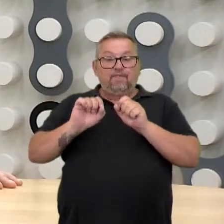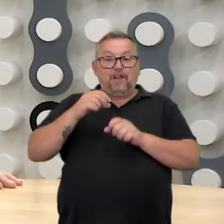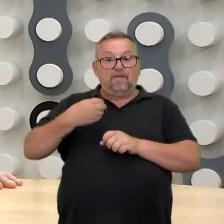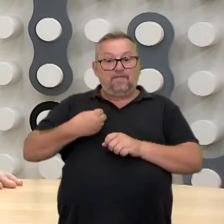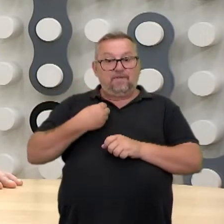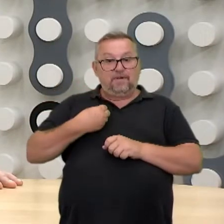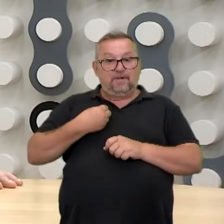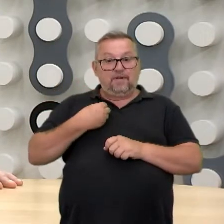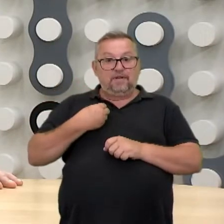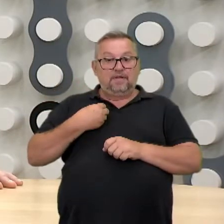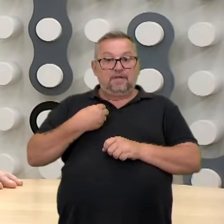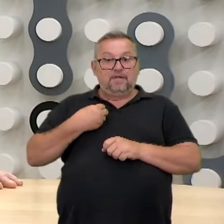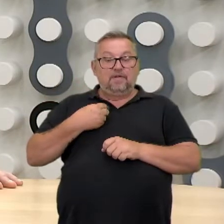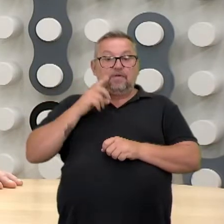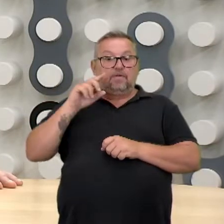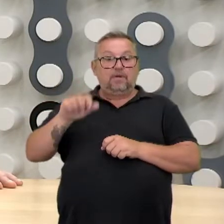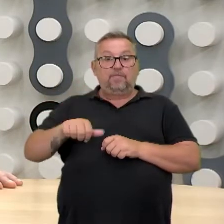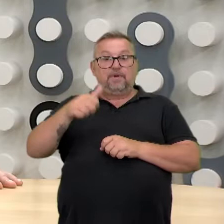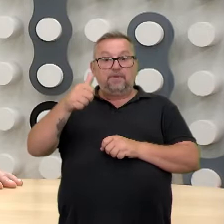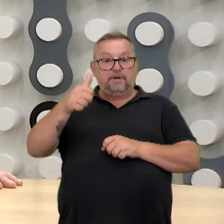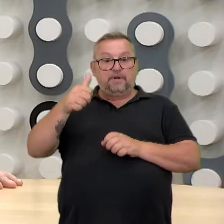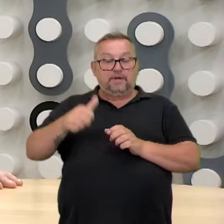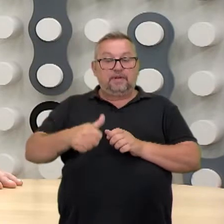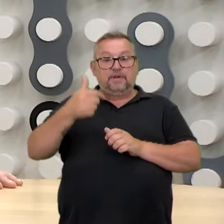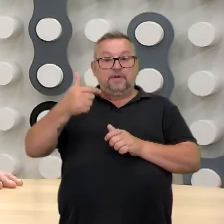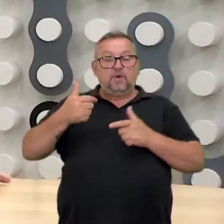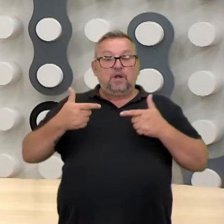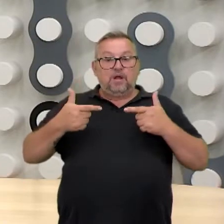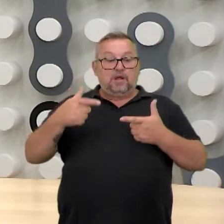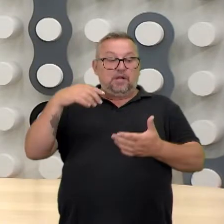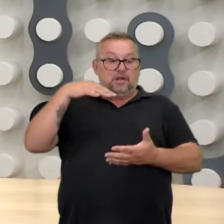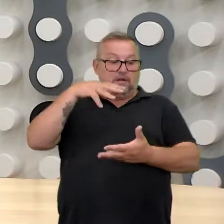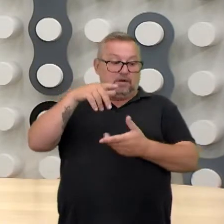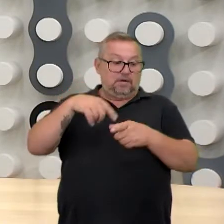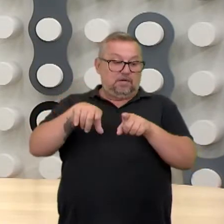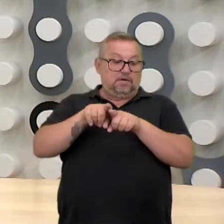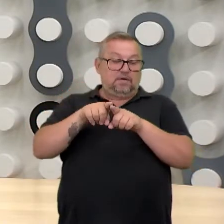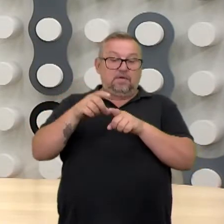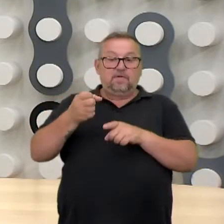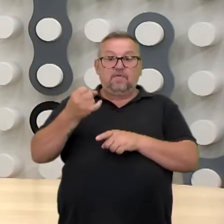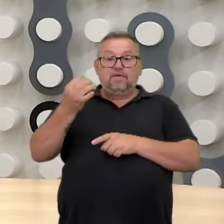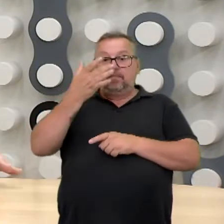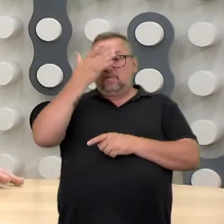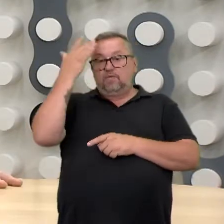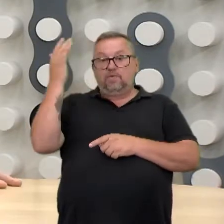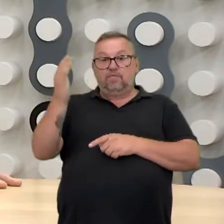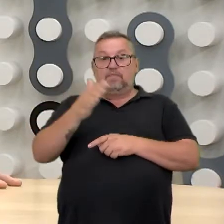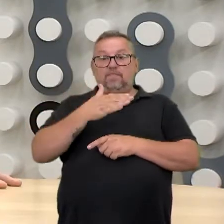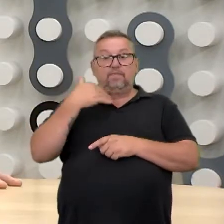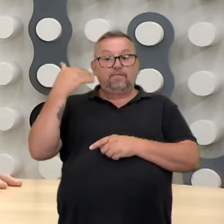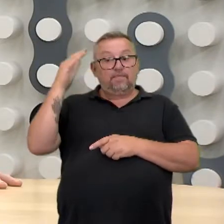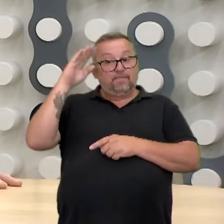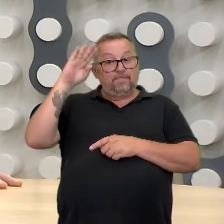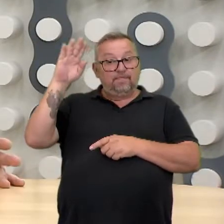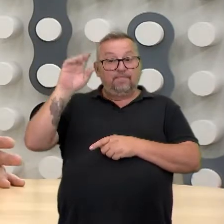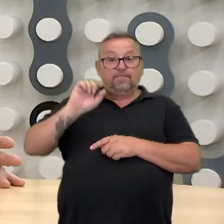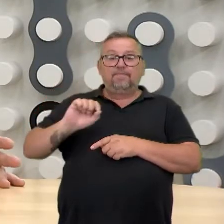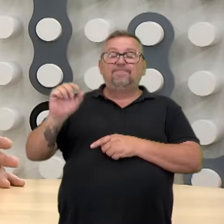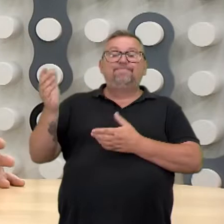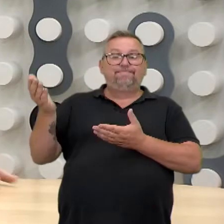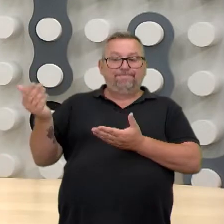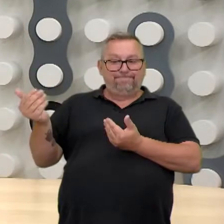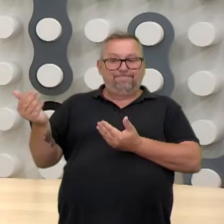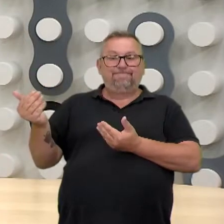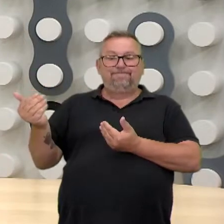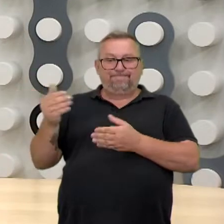aconteceu tanto na Primeira Guerra Mundial como na Segunda Guerra Mundial, que milhões de pessoas morreram, e principalmente jovens, né,